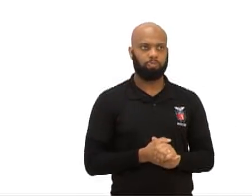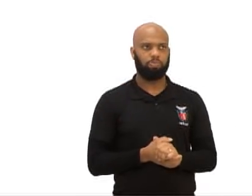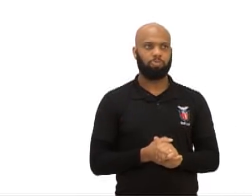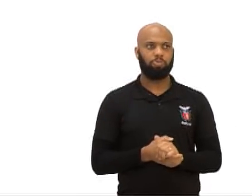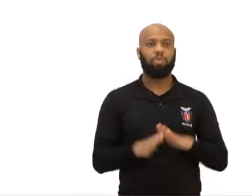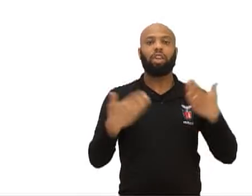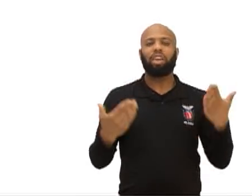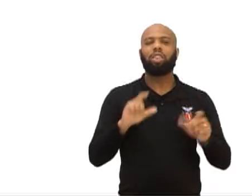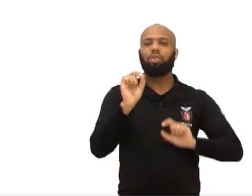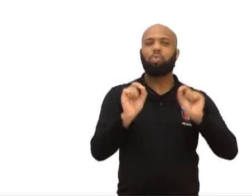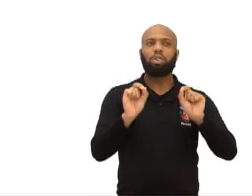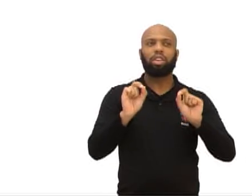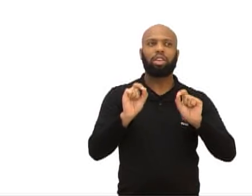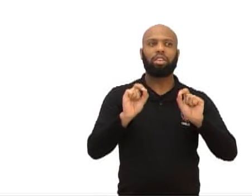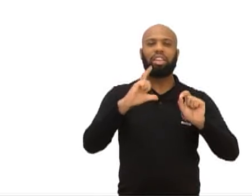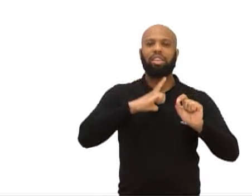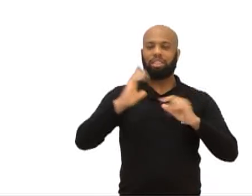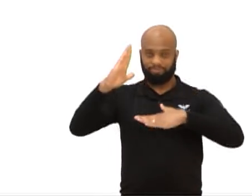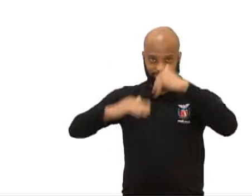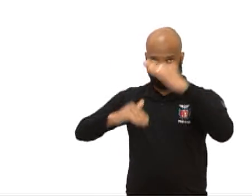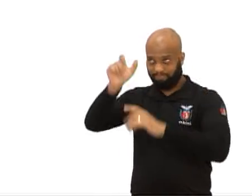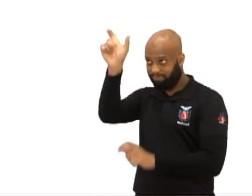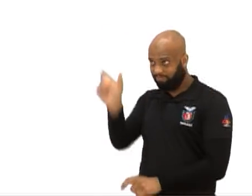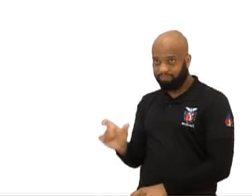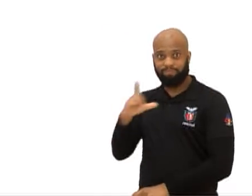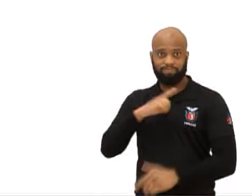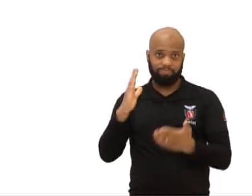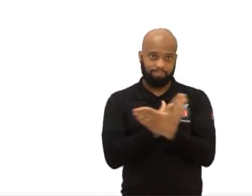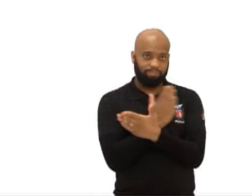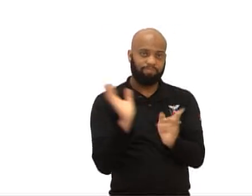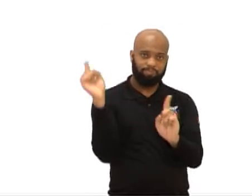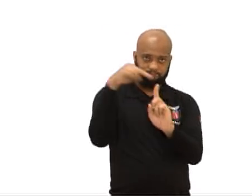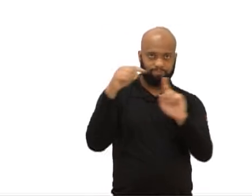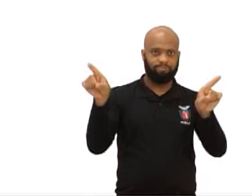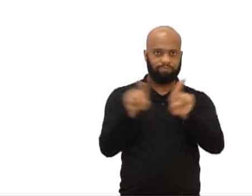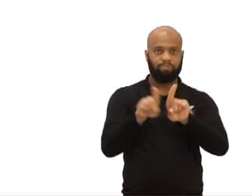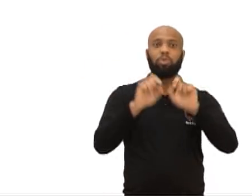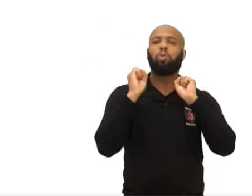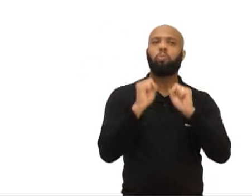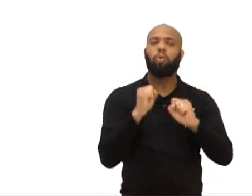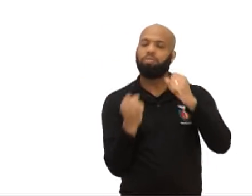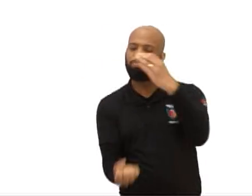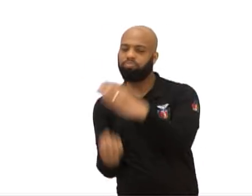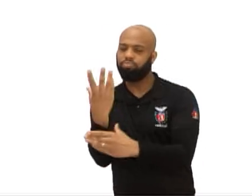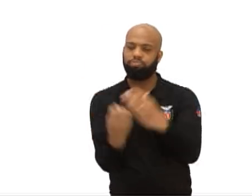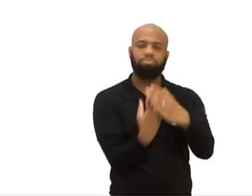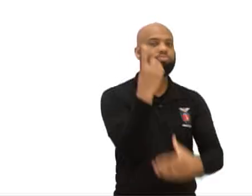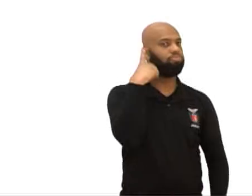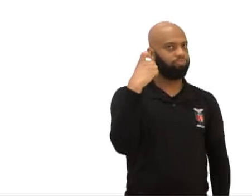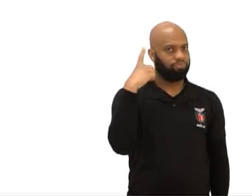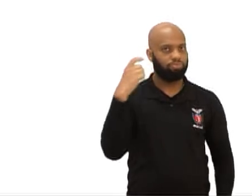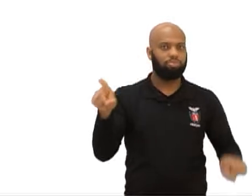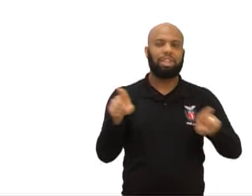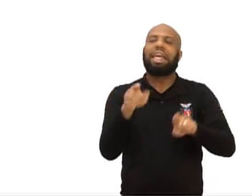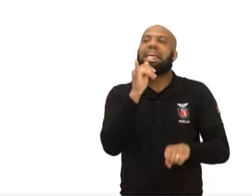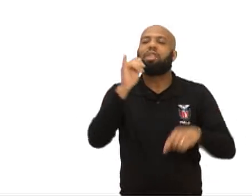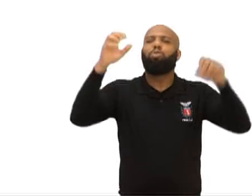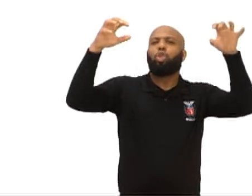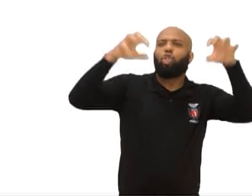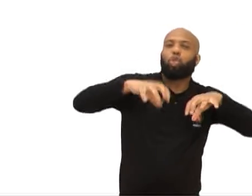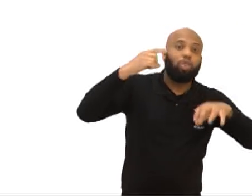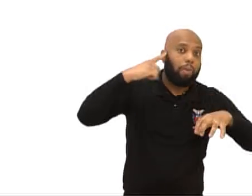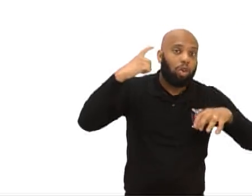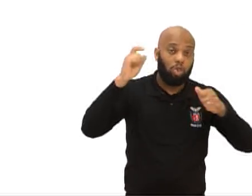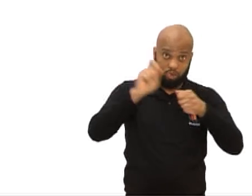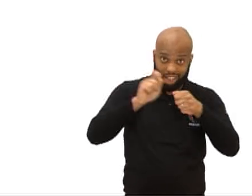Então, a sonoplastia tem algumas possibilidades de funções também. Pode produzir diferentes ruídos, chuva,